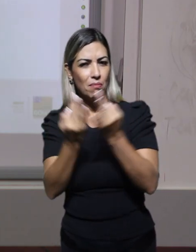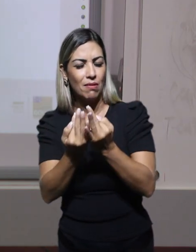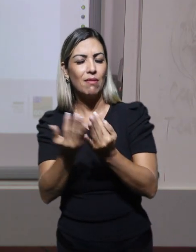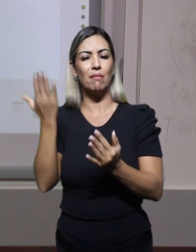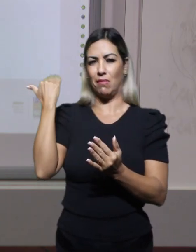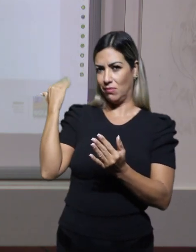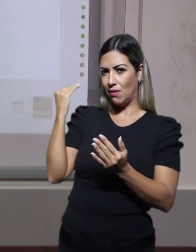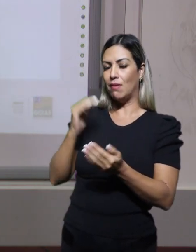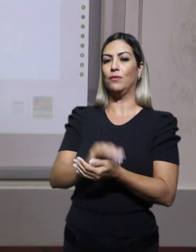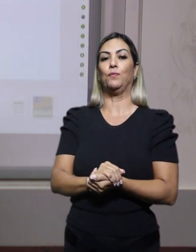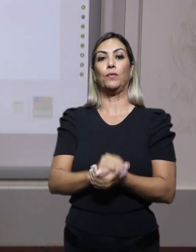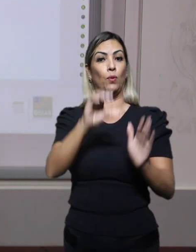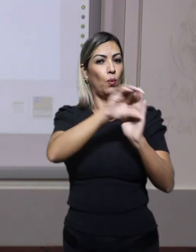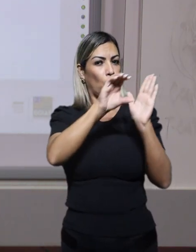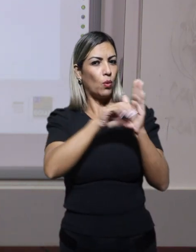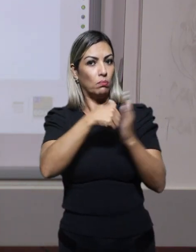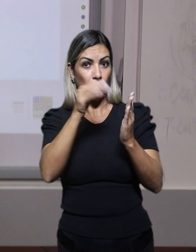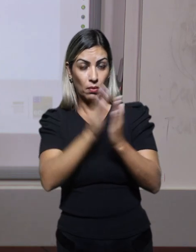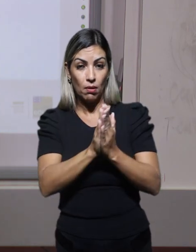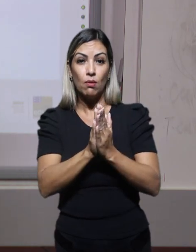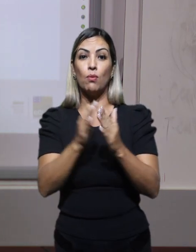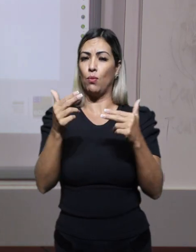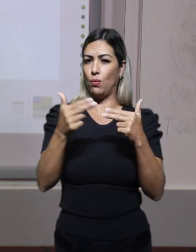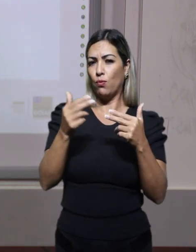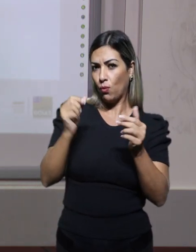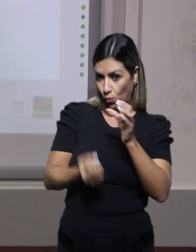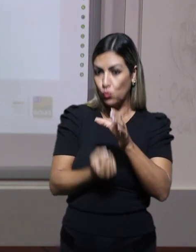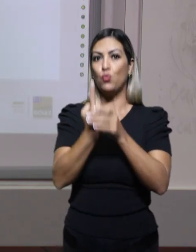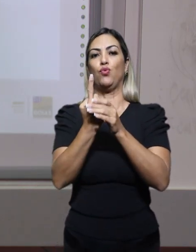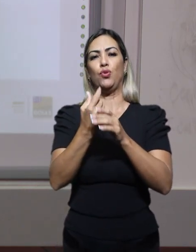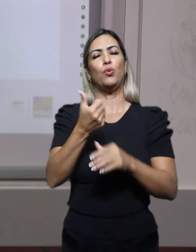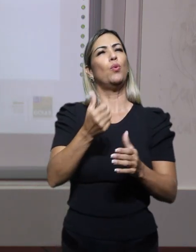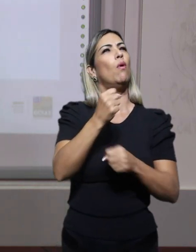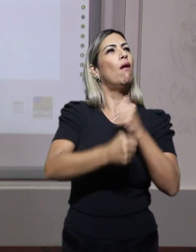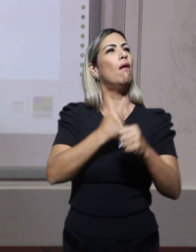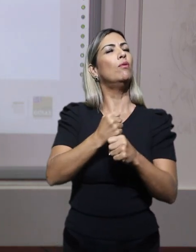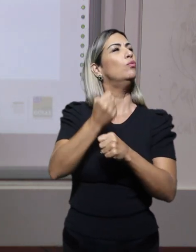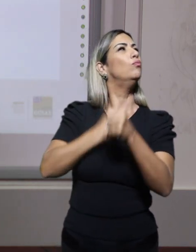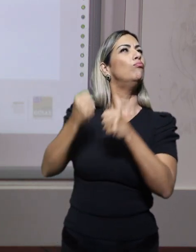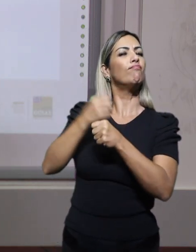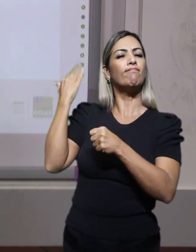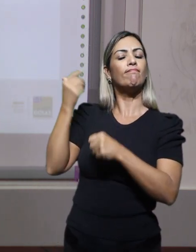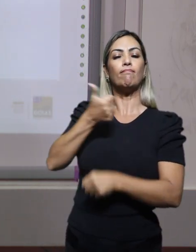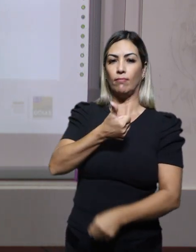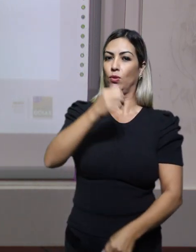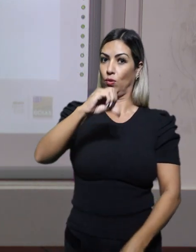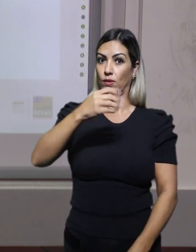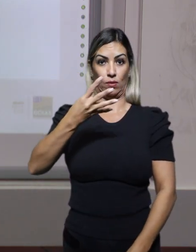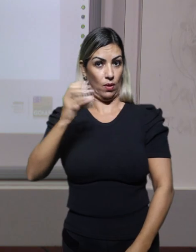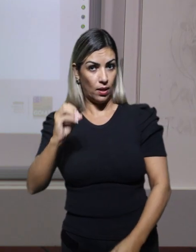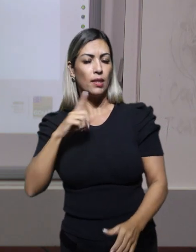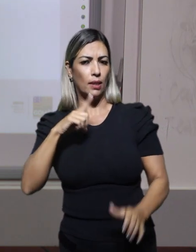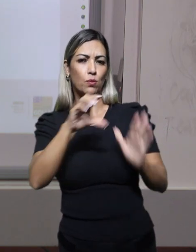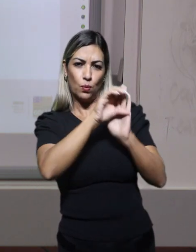Penal foi feito, ali no ano de 1940, vale lembrar que nós temos o nosso Código Penal em vigor, que